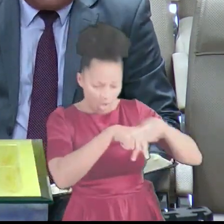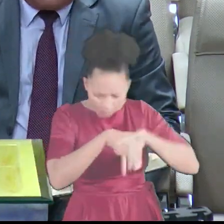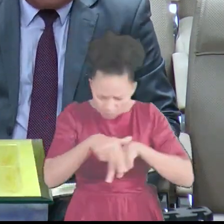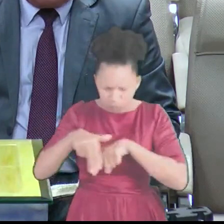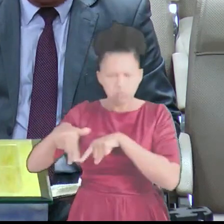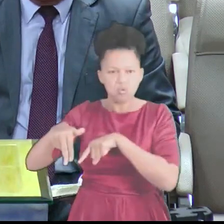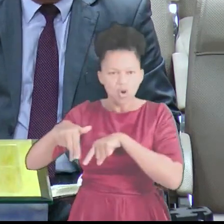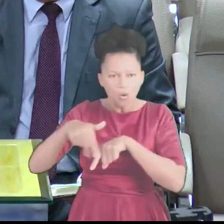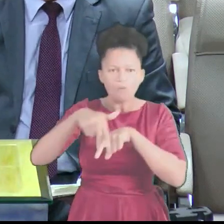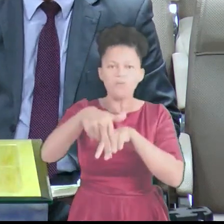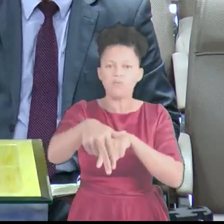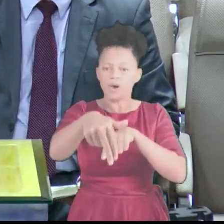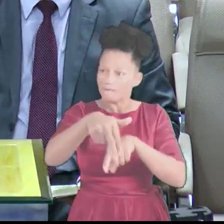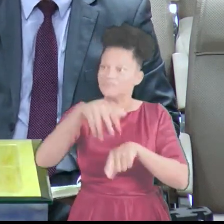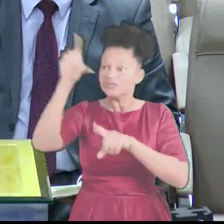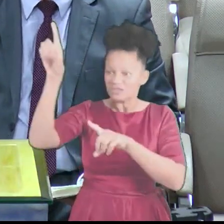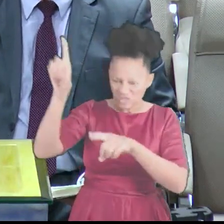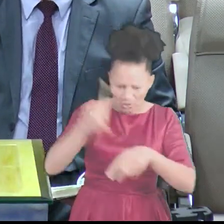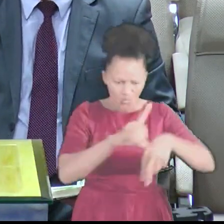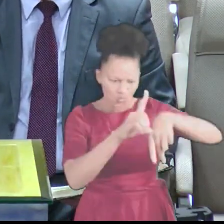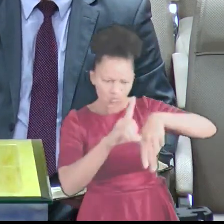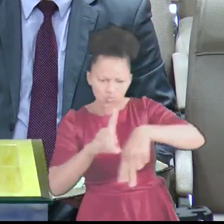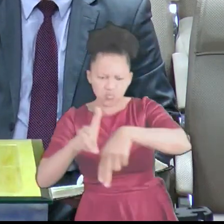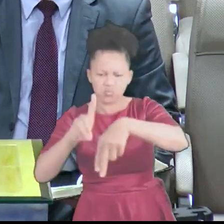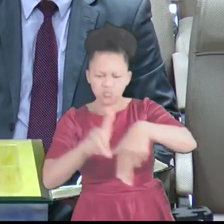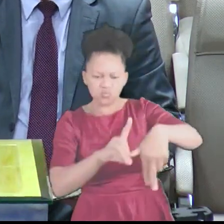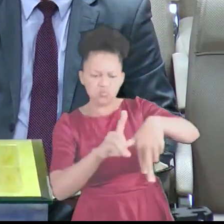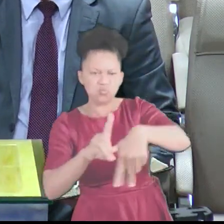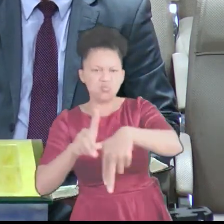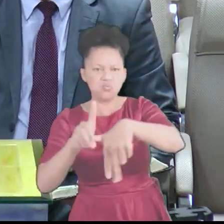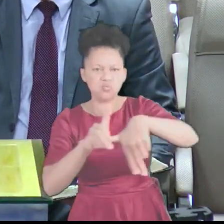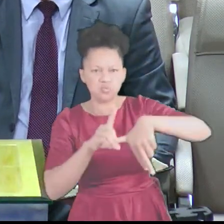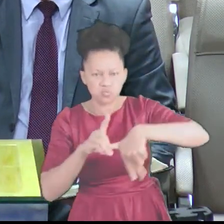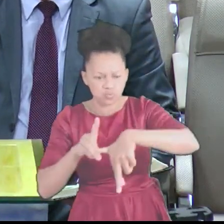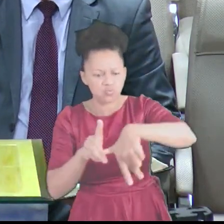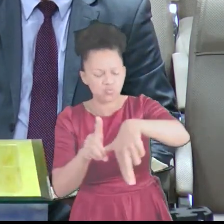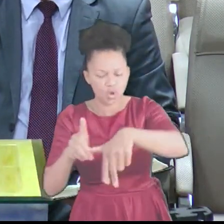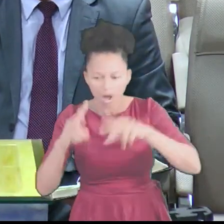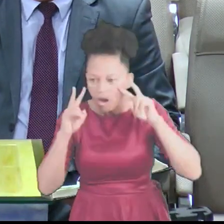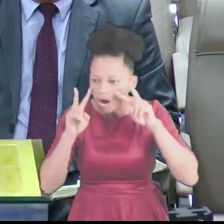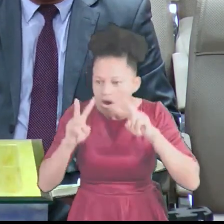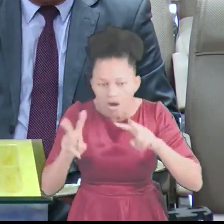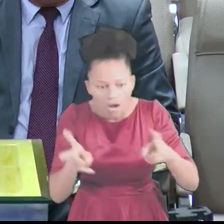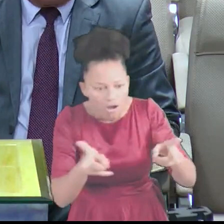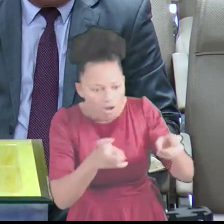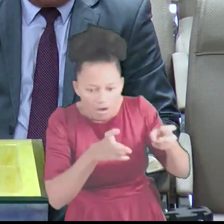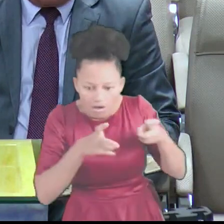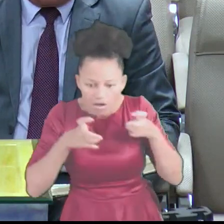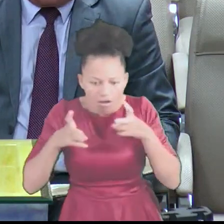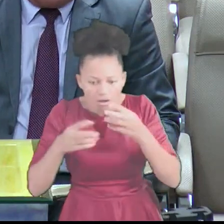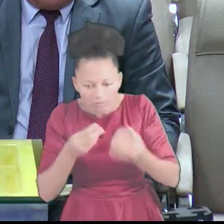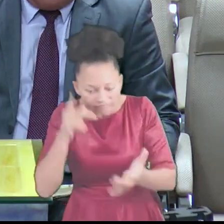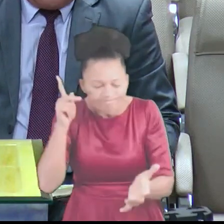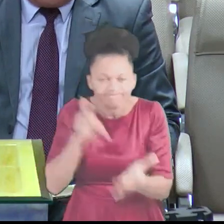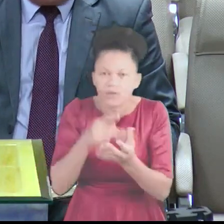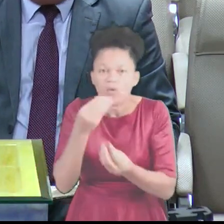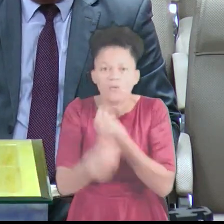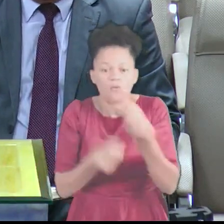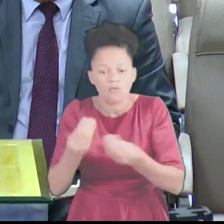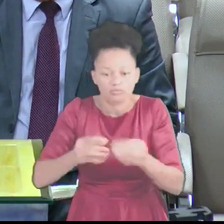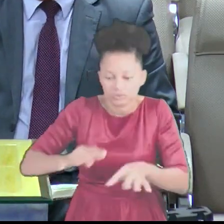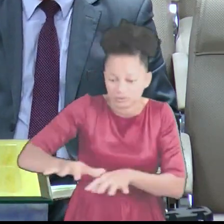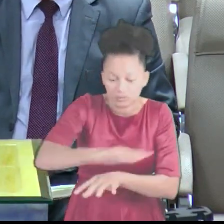acolá. É Deus que vai mover você neste vale para que você veja a real situação dele.